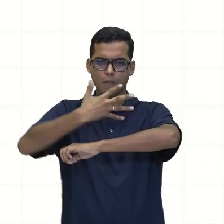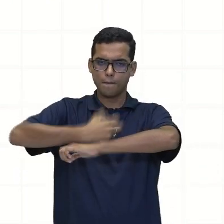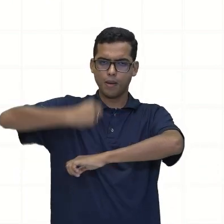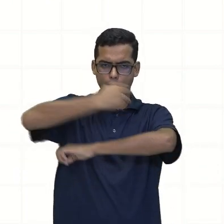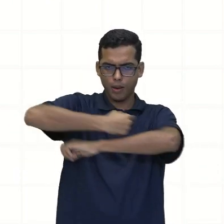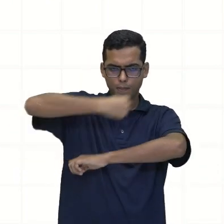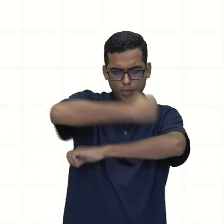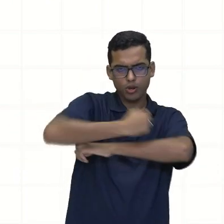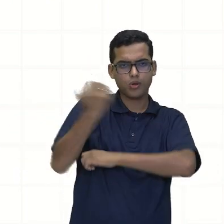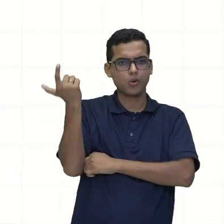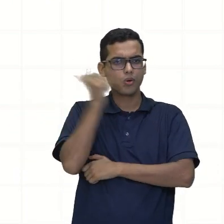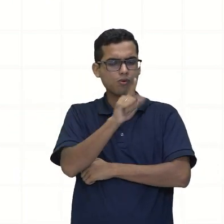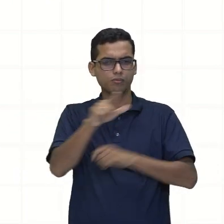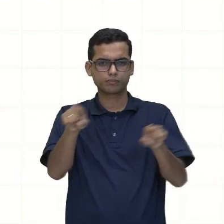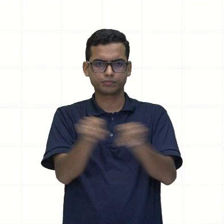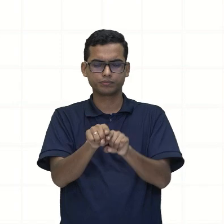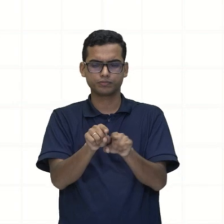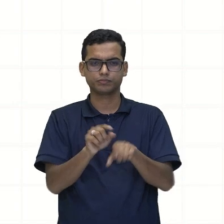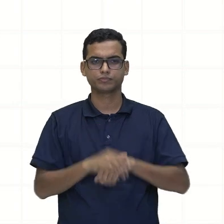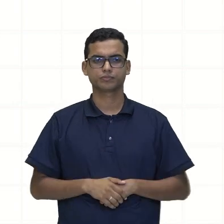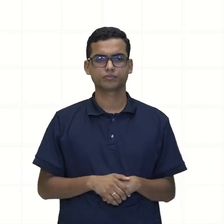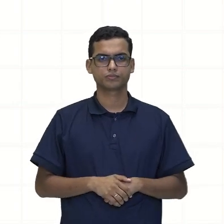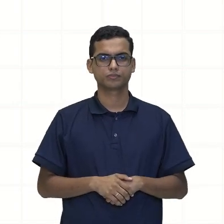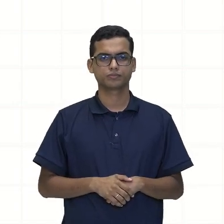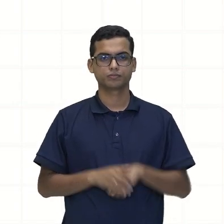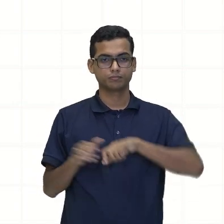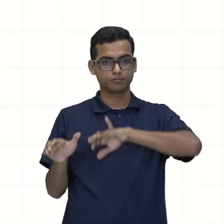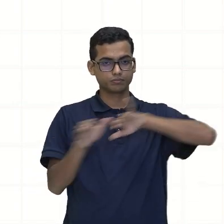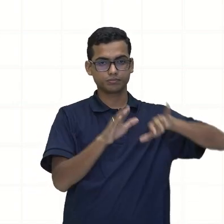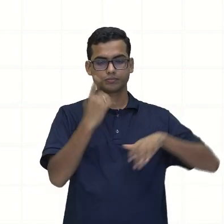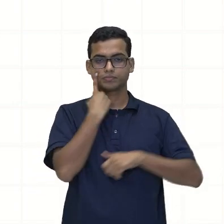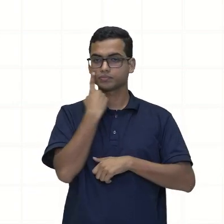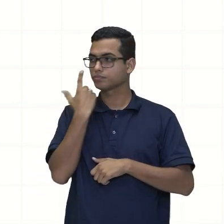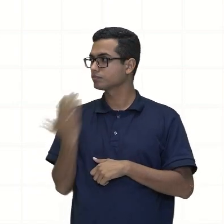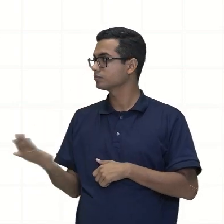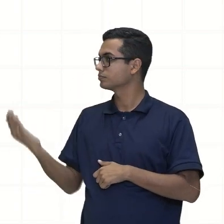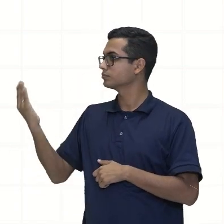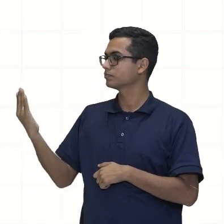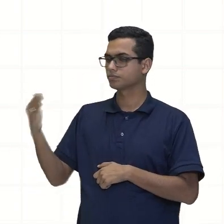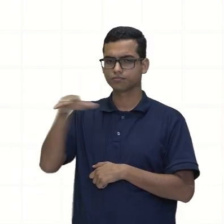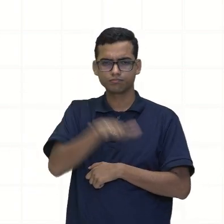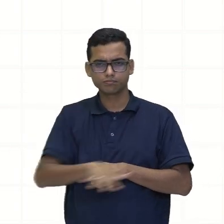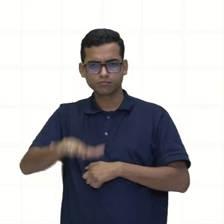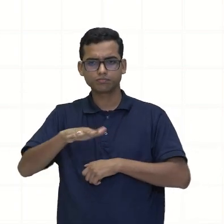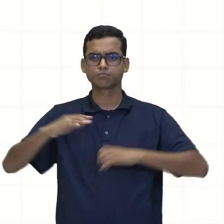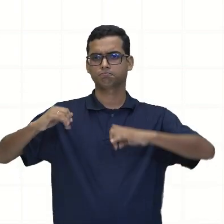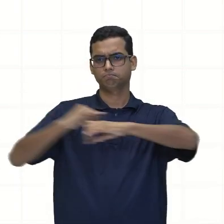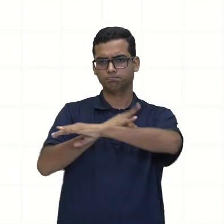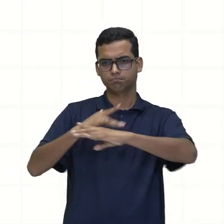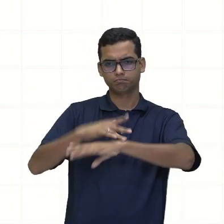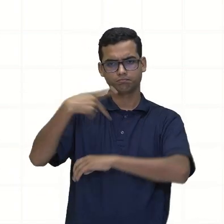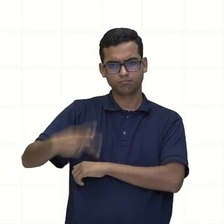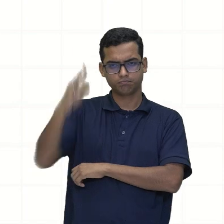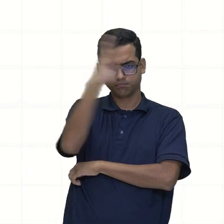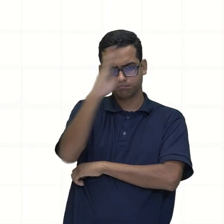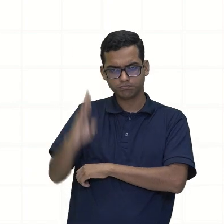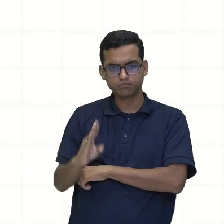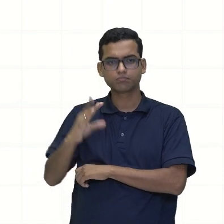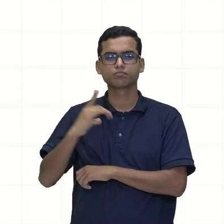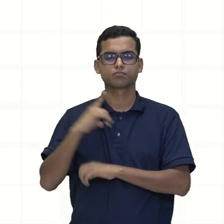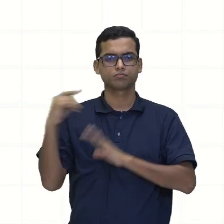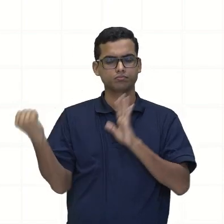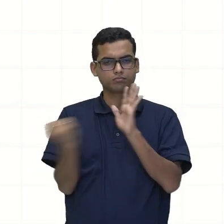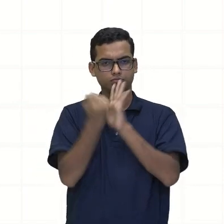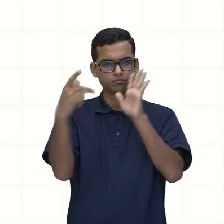urbanização. Então, esse é um mapa das regiões metropolitanas do Brasil, né, as regiões que são reconhecidas